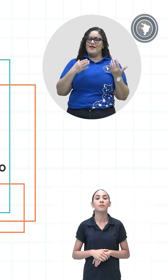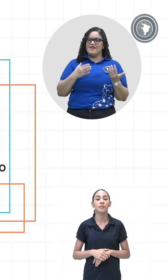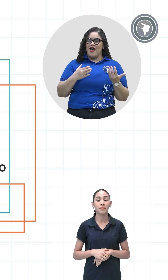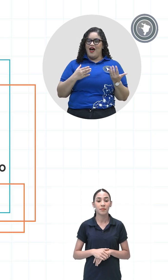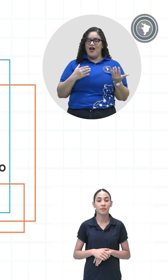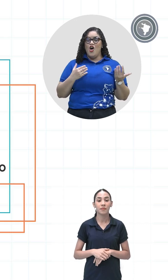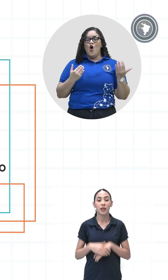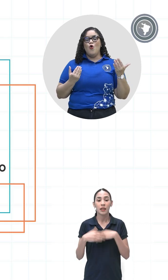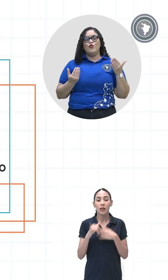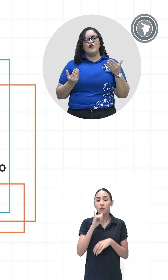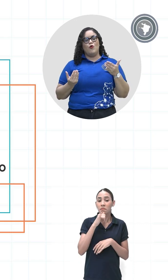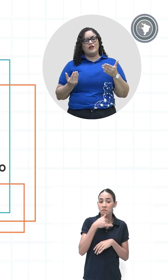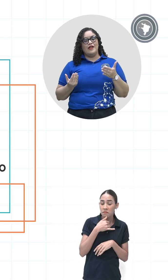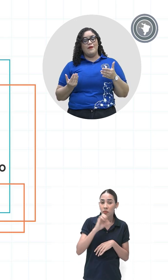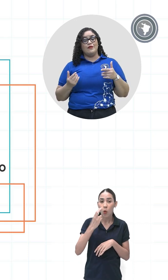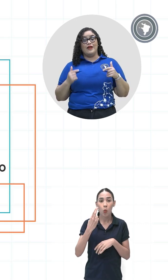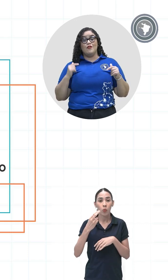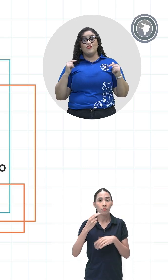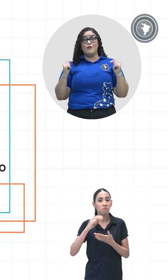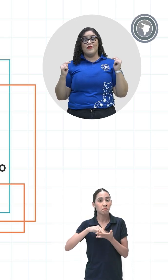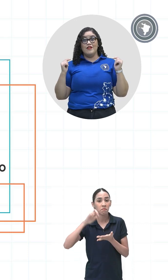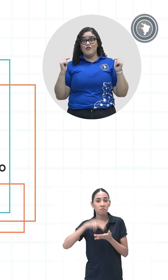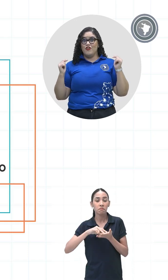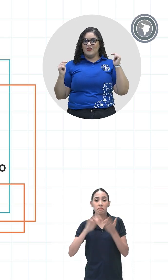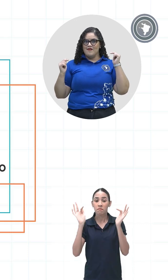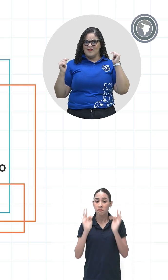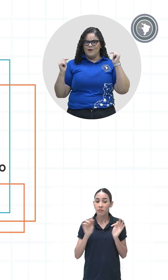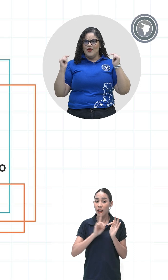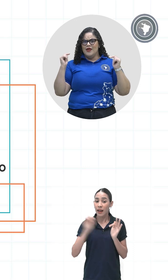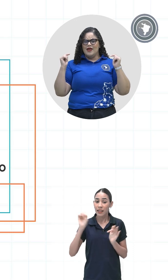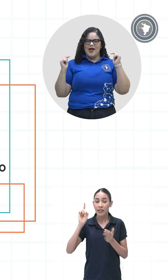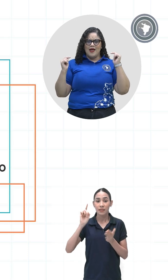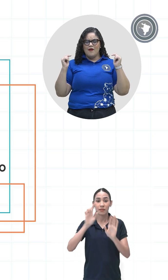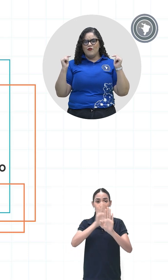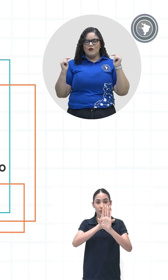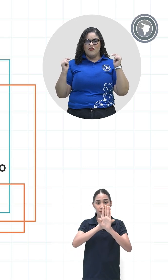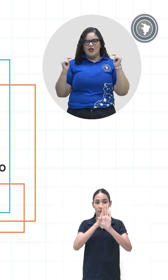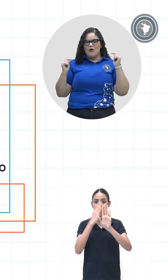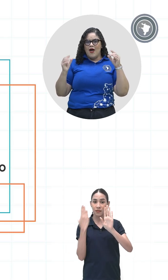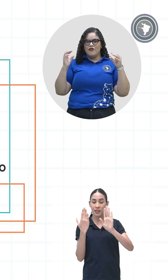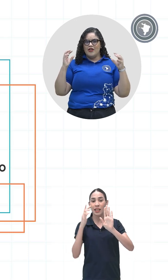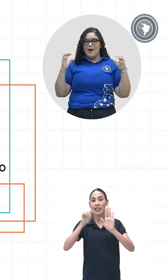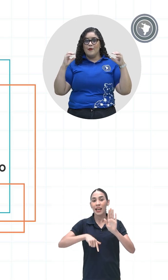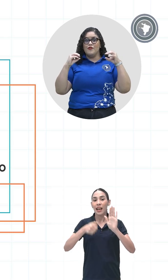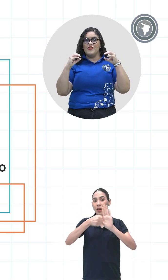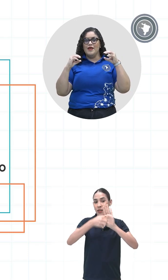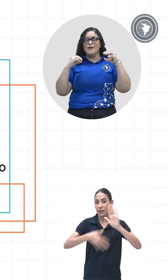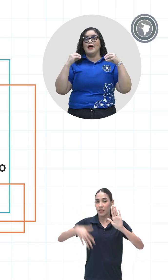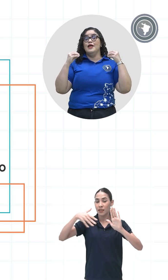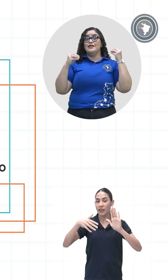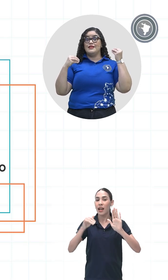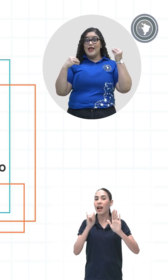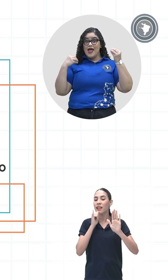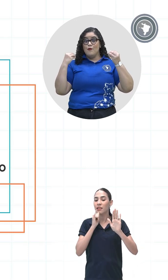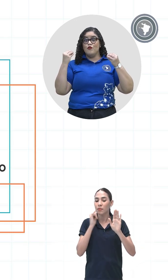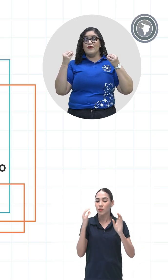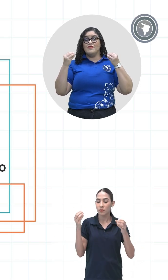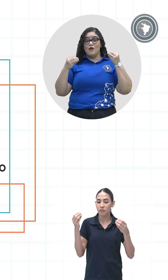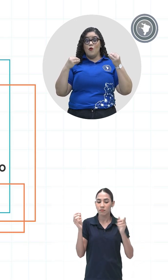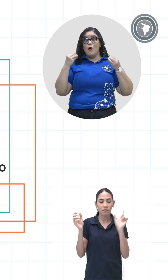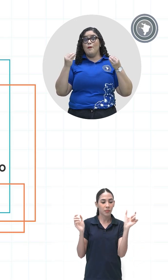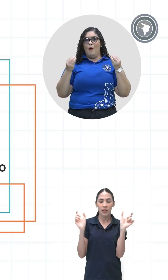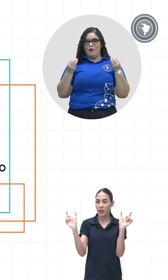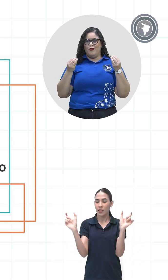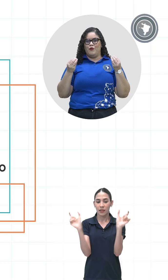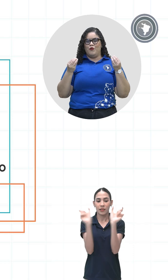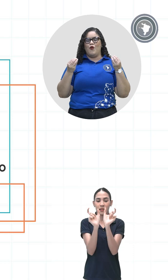seu pesar ou o seu contentamento, aqui nós temos a antítese, que é aquela figura de linguagem que aproxima termos que